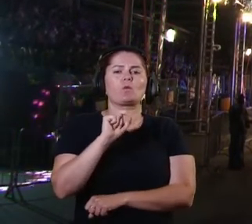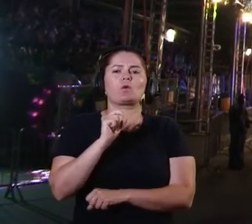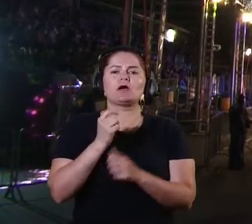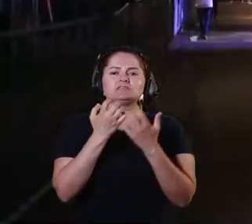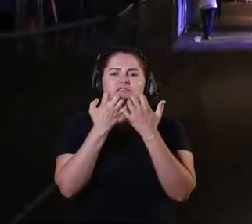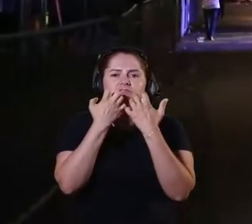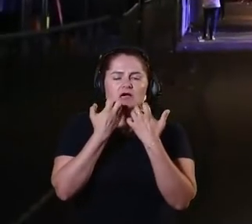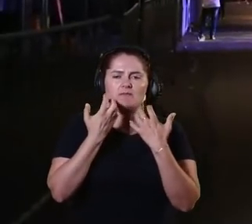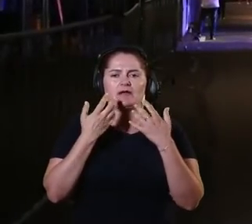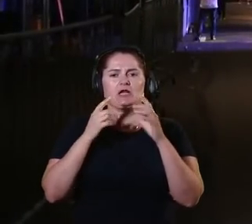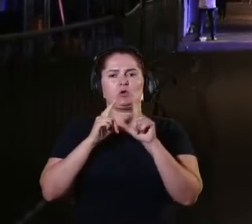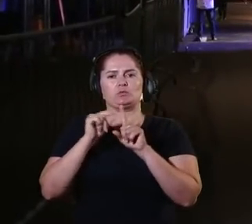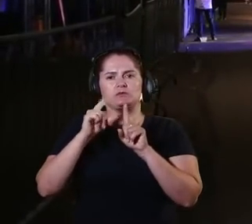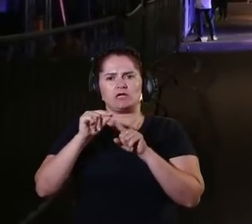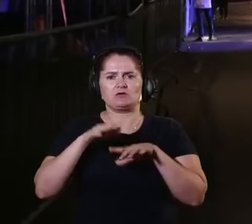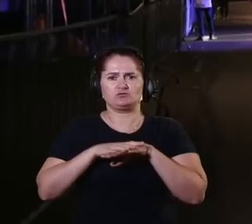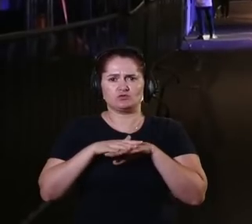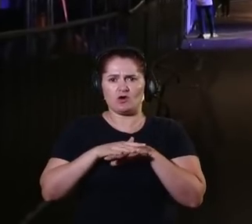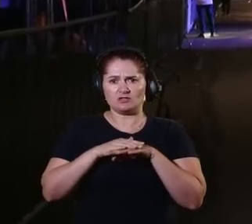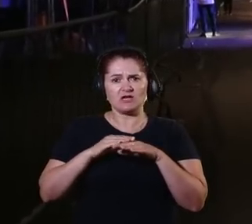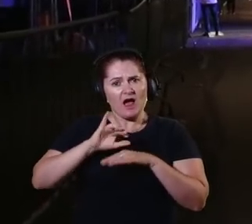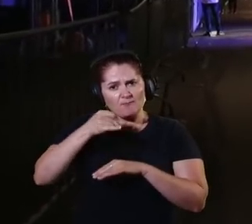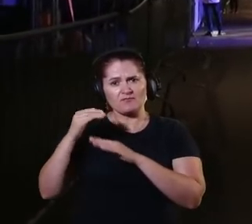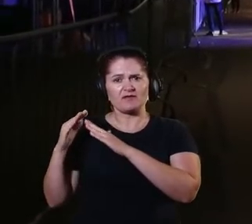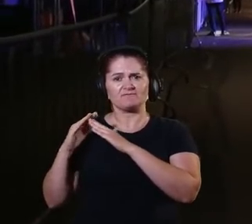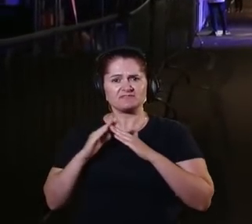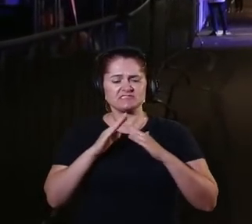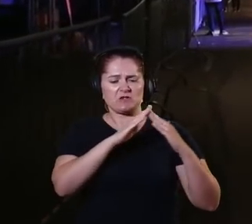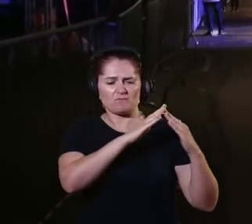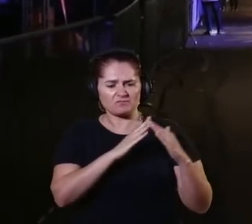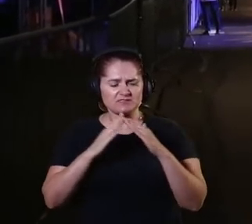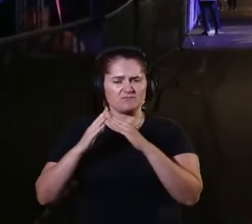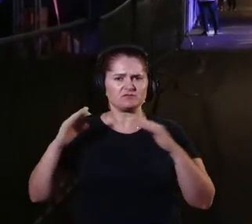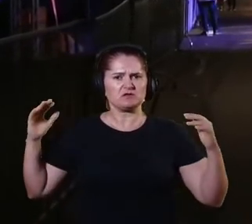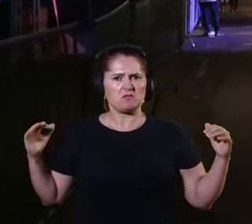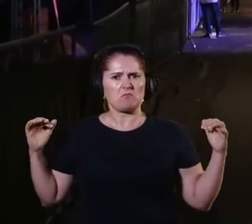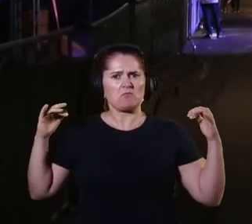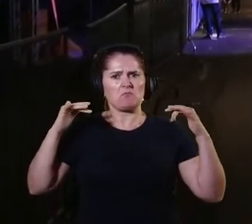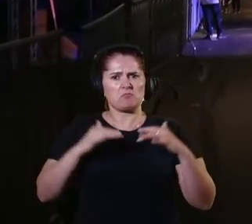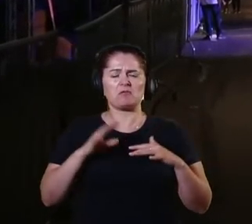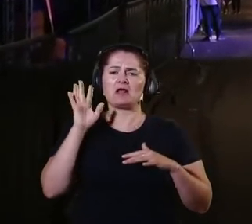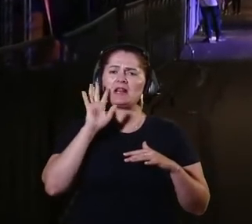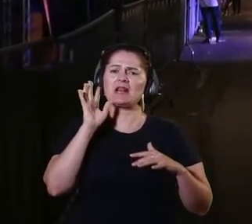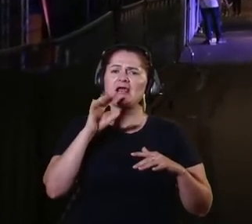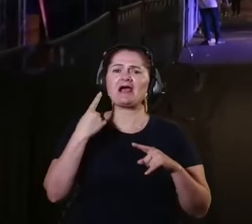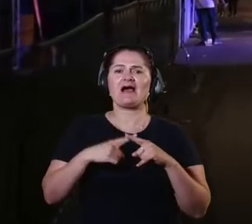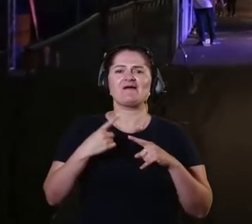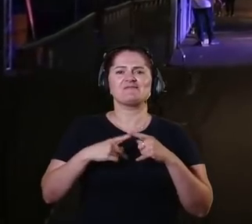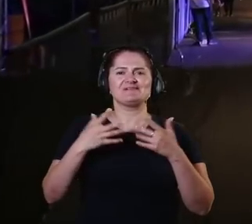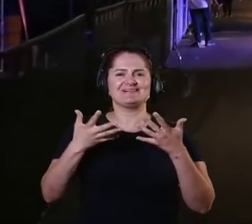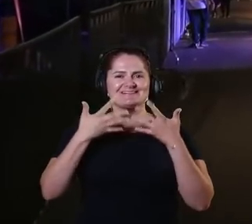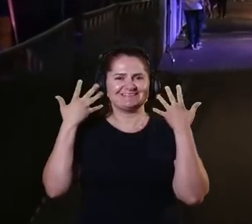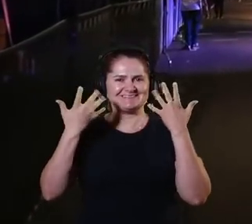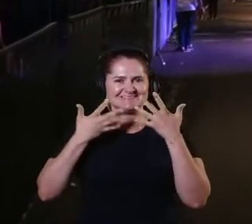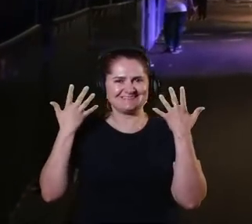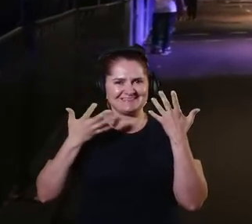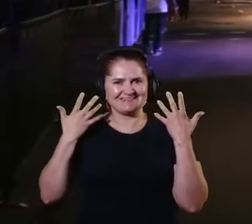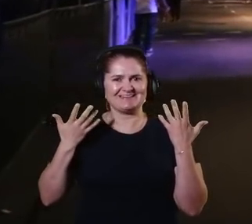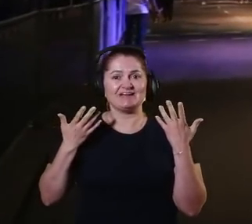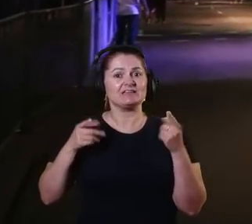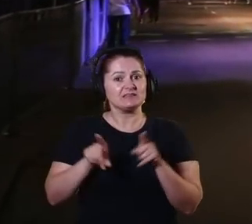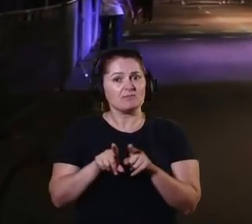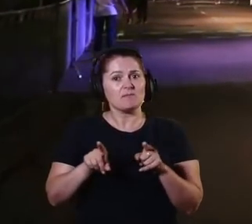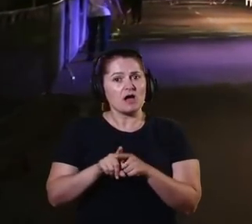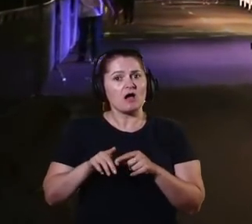vizinhança se reuniam todos. O mais importante disso era a alegria com a confraternização por dois motivos. Primeiro, porque a produção estava